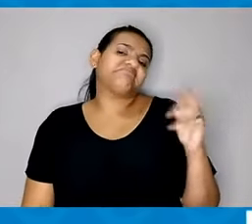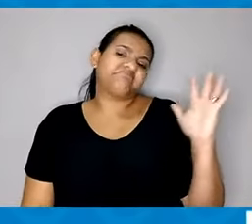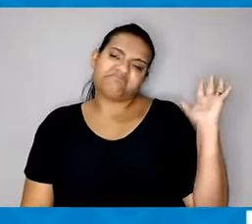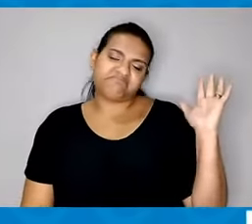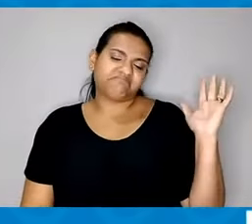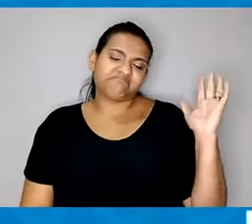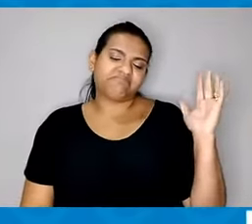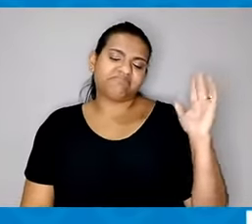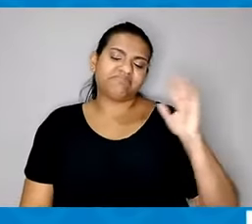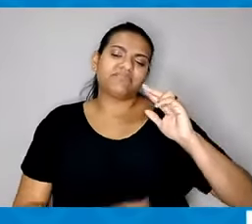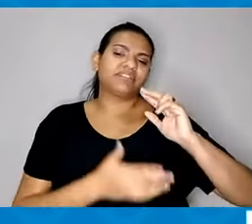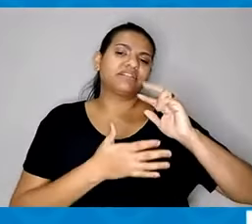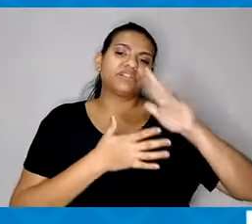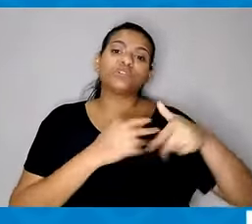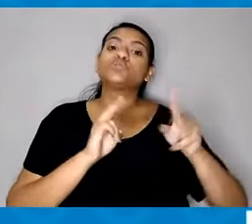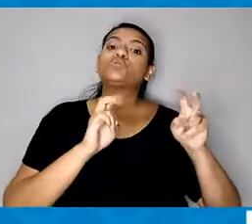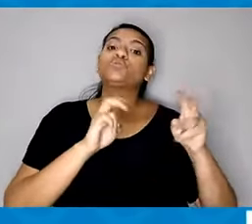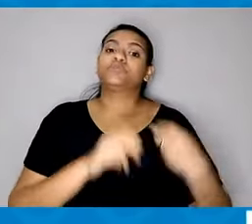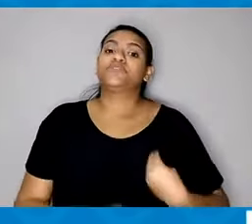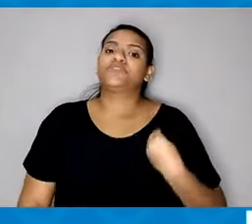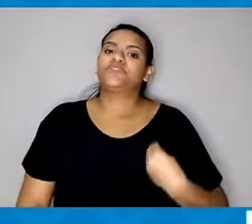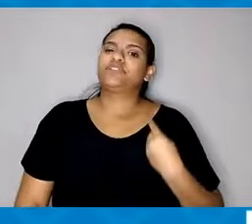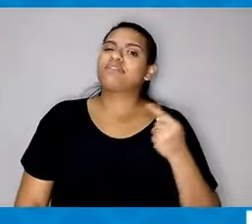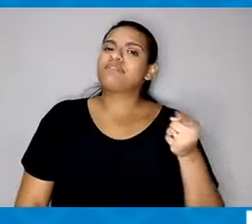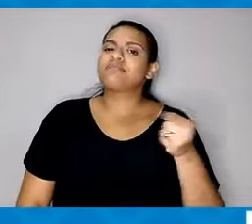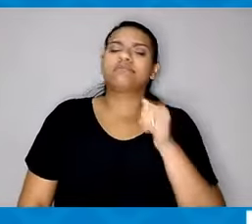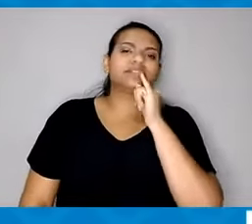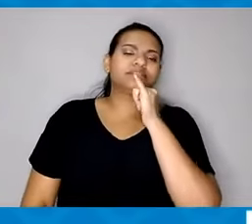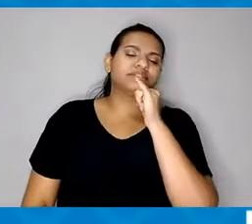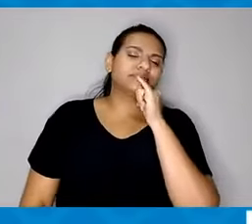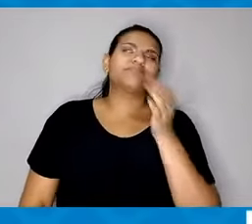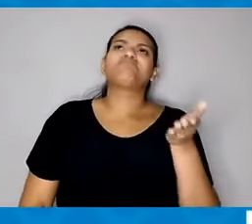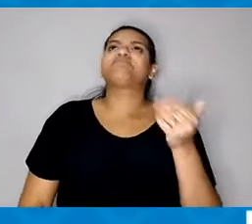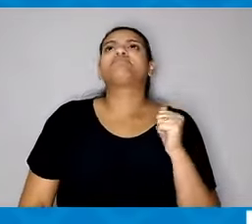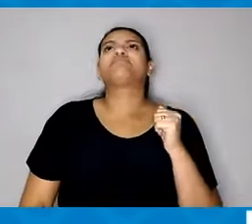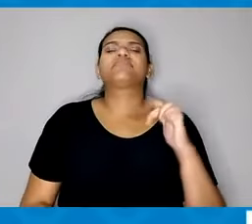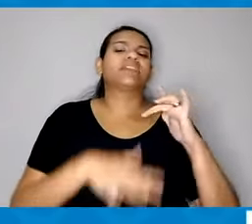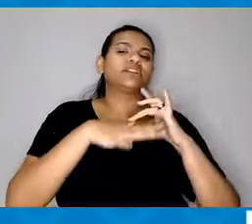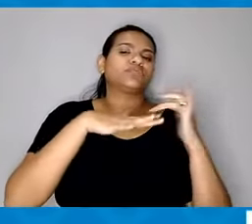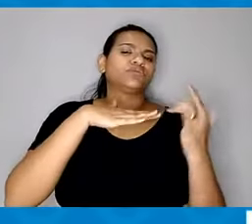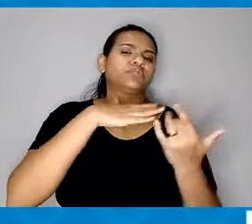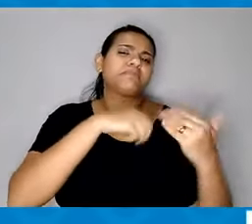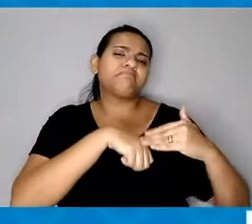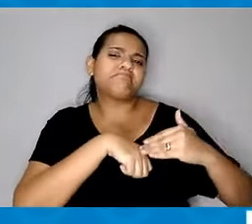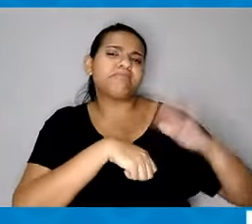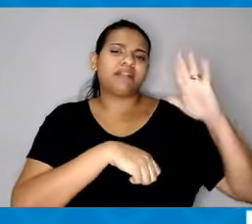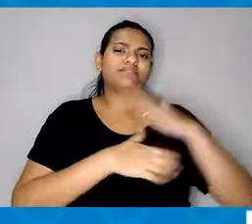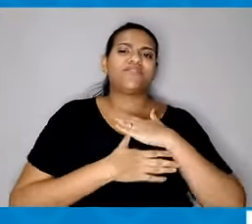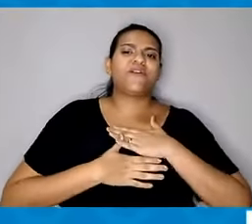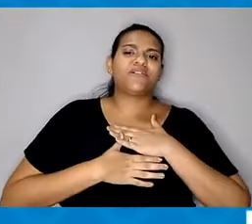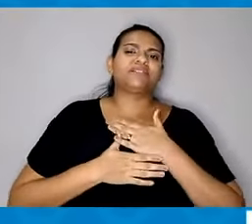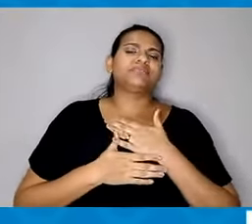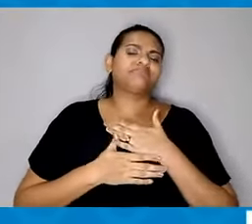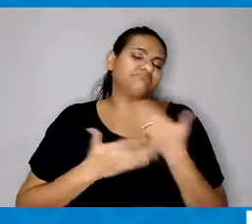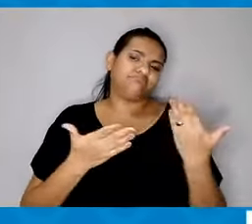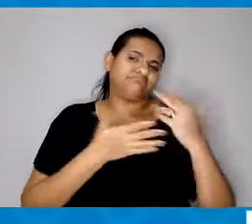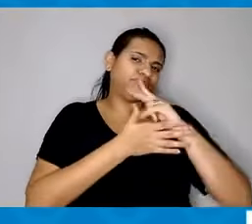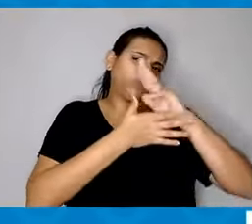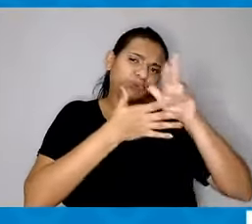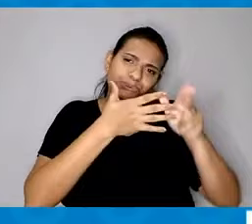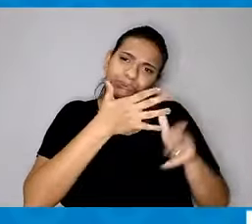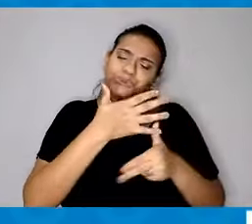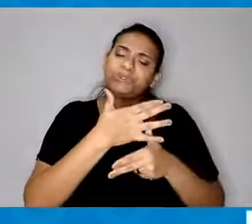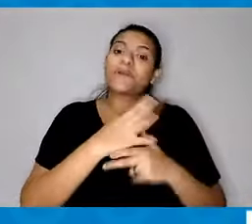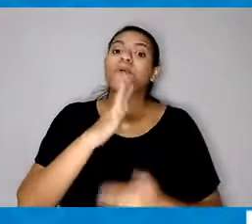aspectos mais cotidianos, né? Qual é a rede social que você tem mais inserção, coisas dessa natureza. E